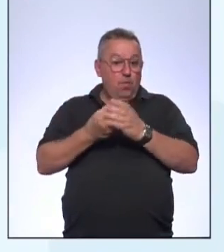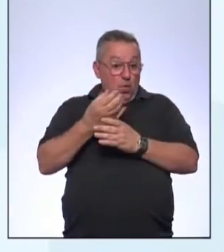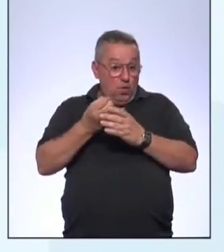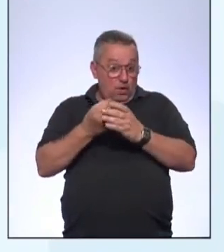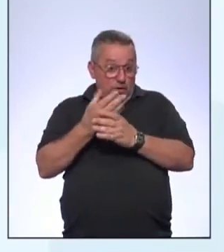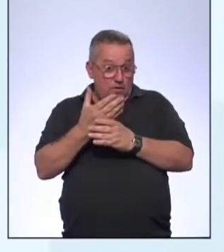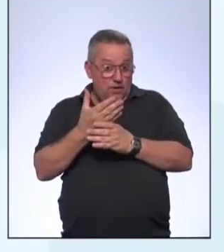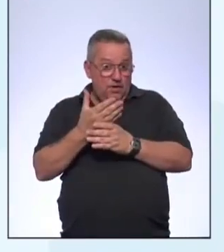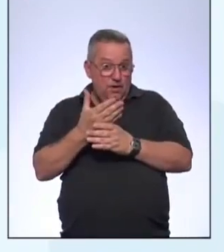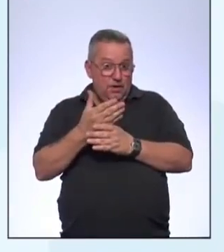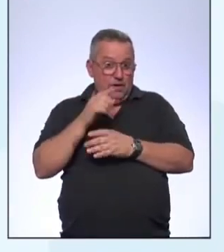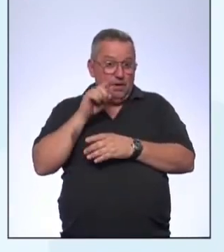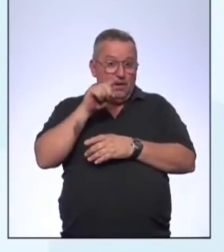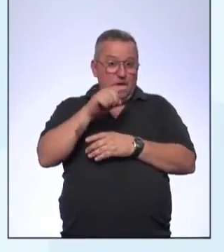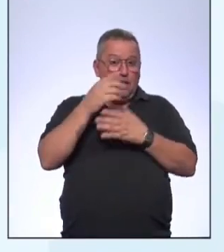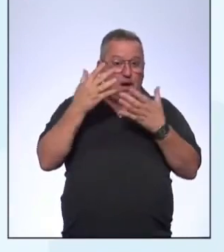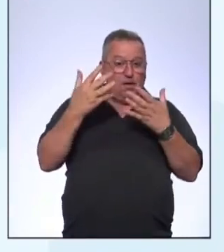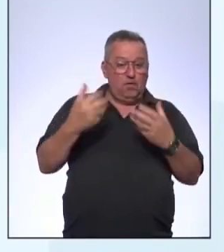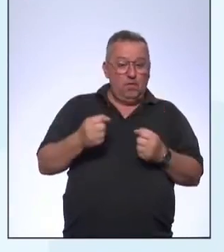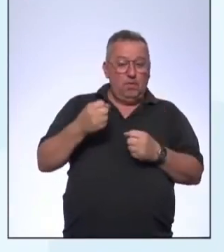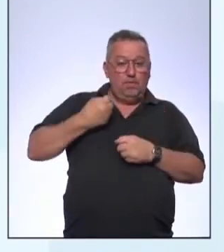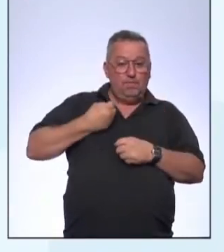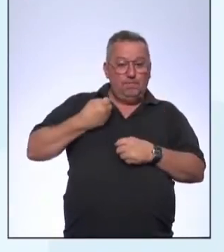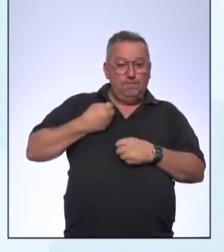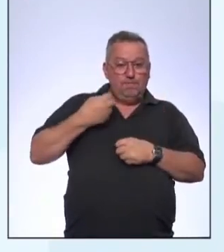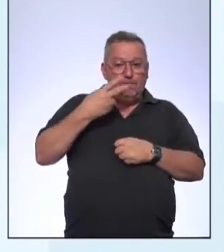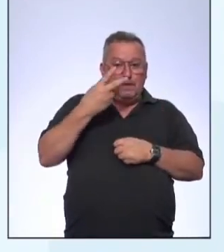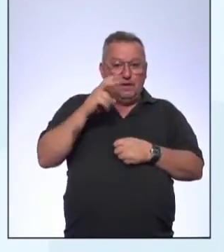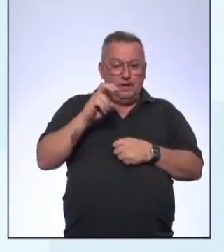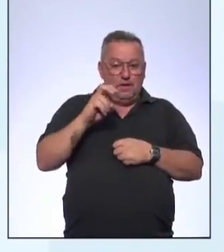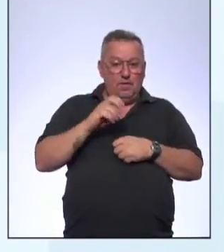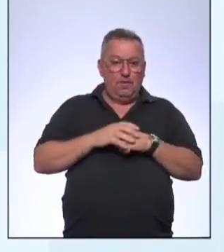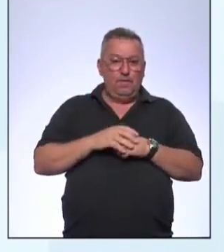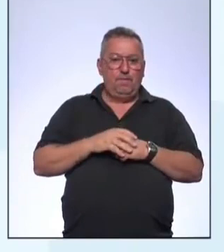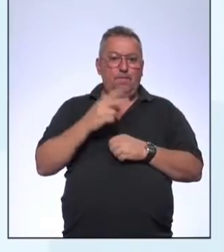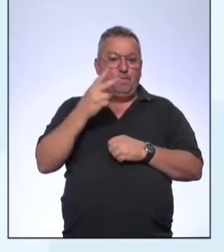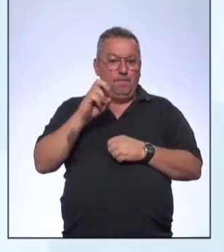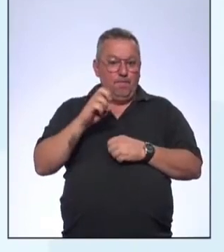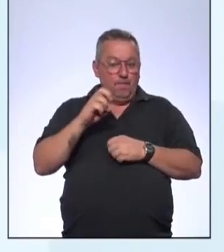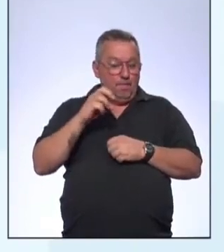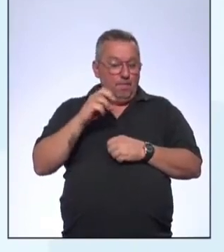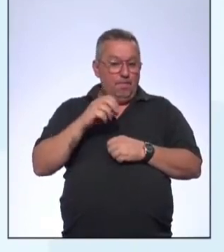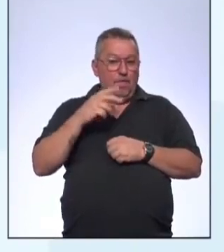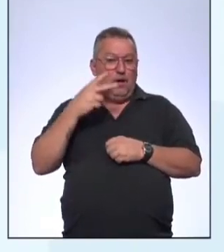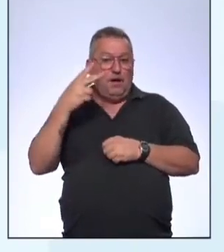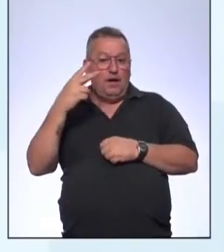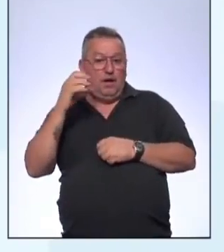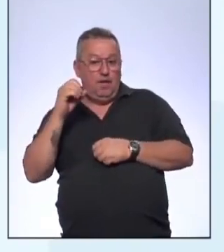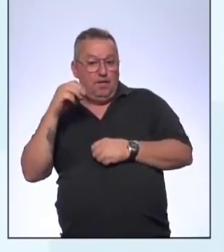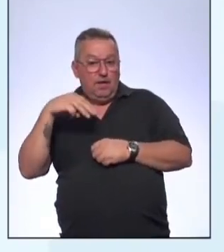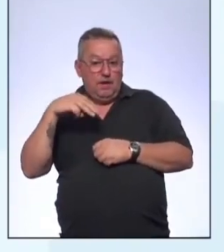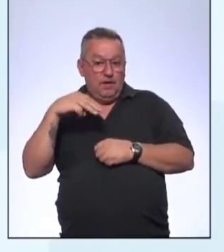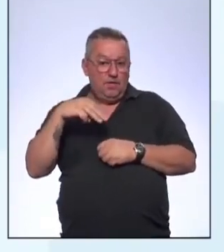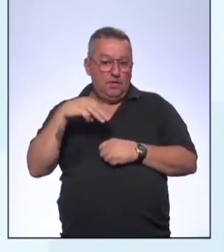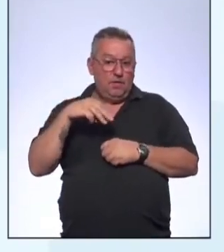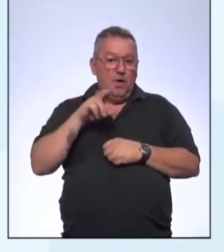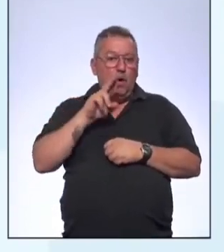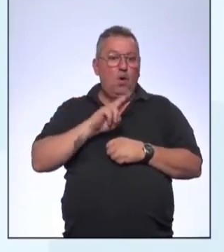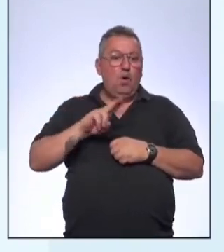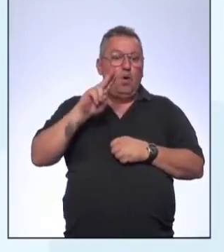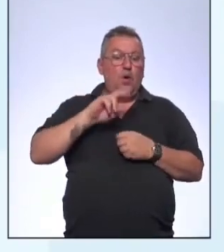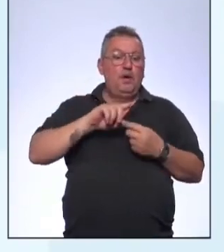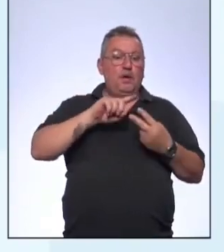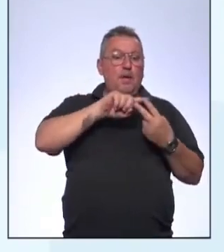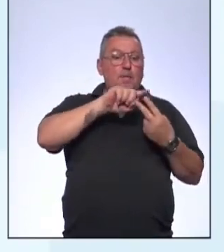deram origem a ela assumam os valores iguais a 25 centímetros e 20 centímetros.